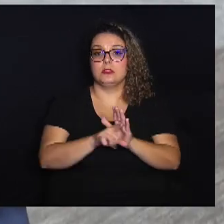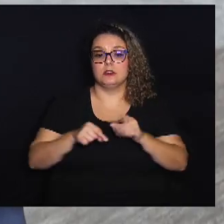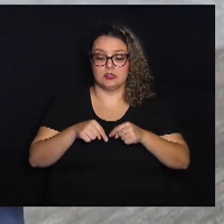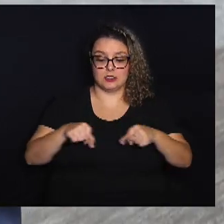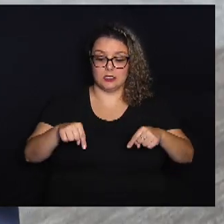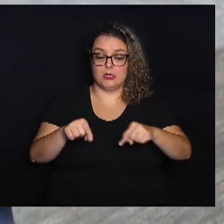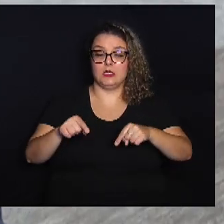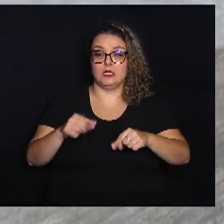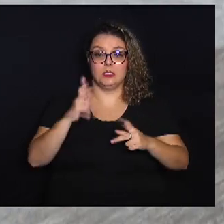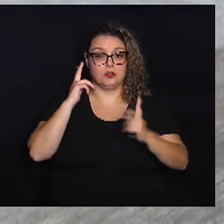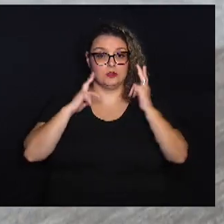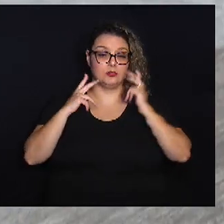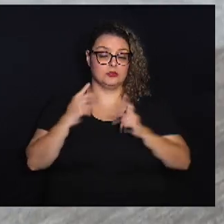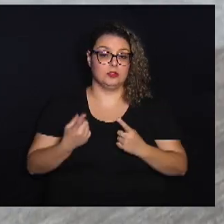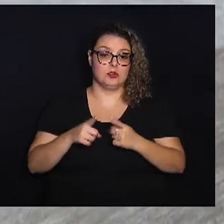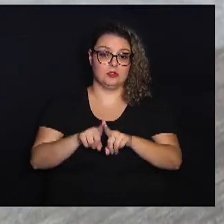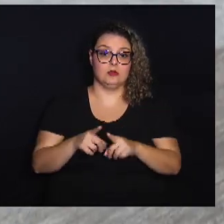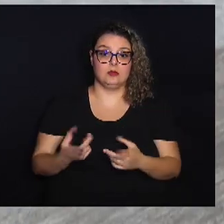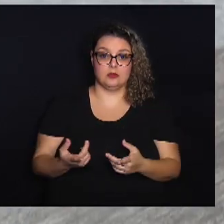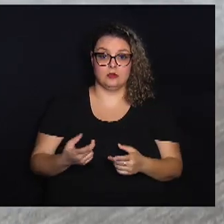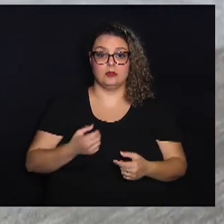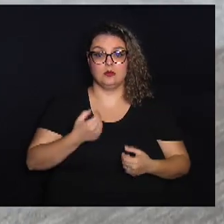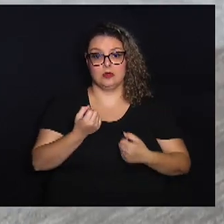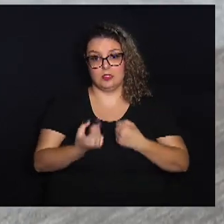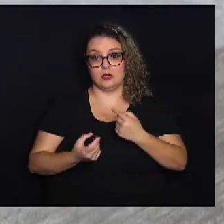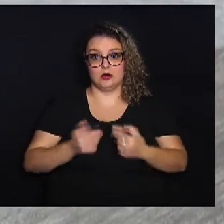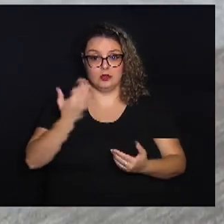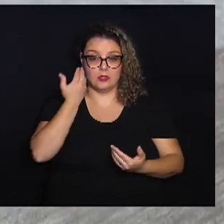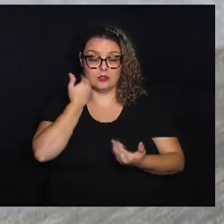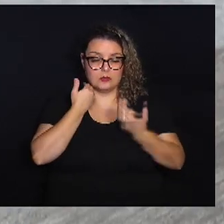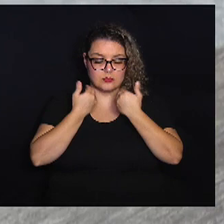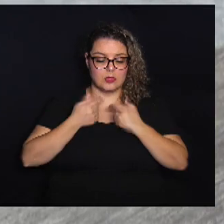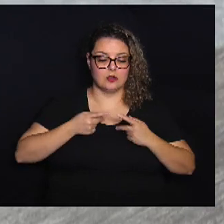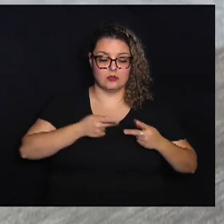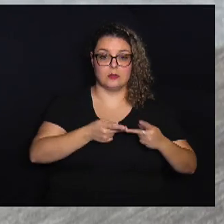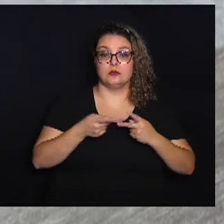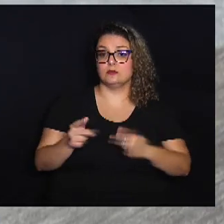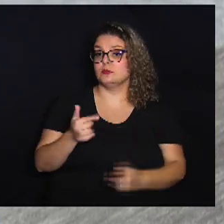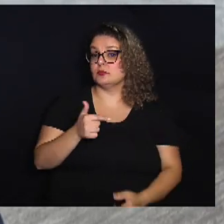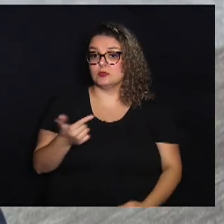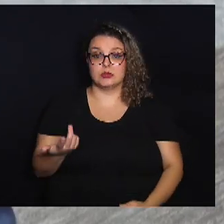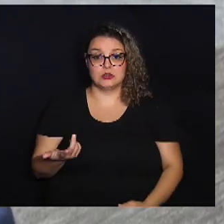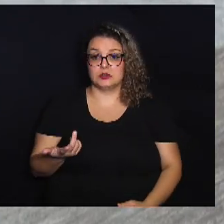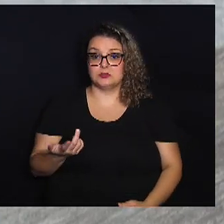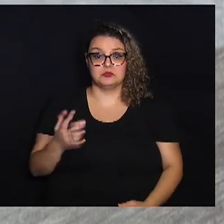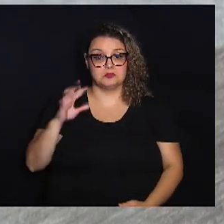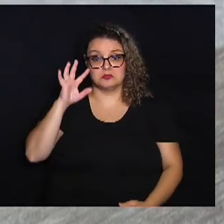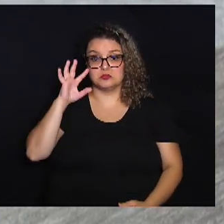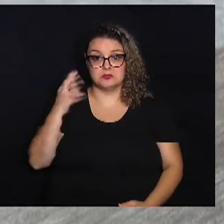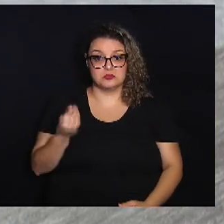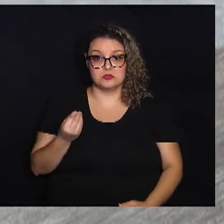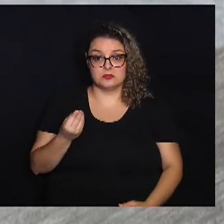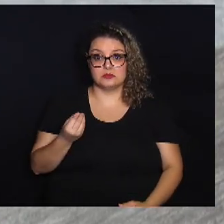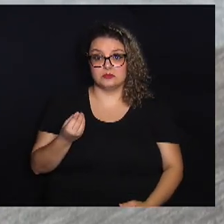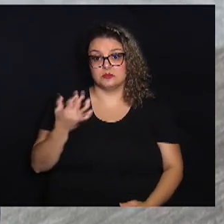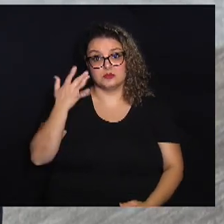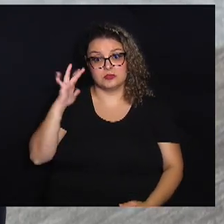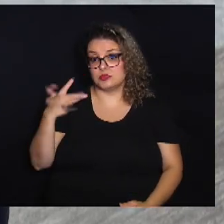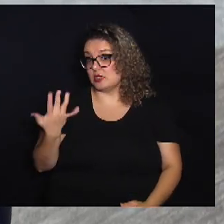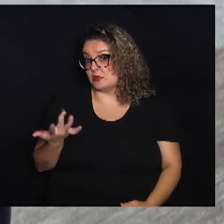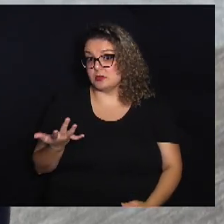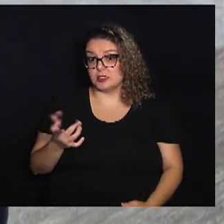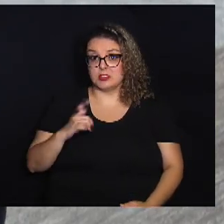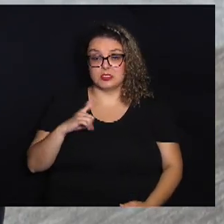parceiro. Porque eu visitei algumas barbearias aí, que eles não tinham o menor conhecimento e nem que existia isso